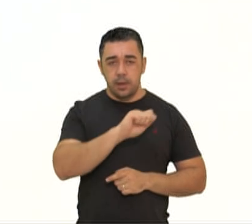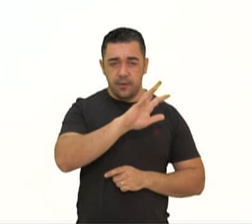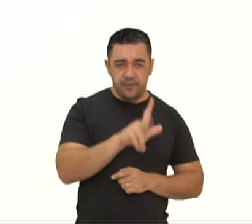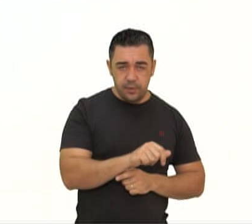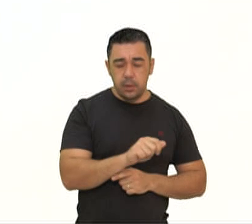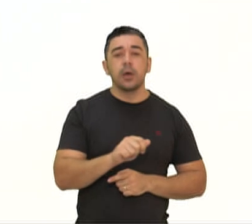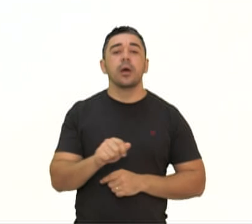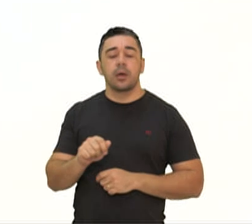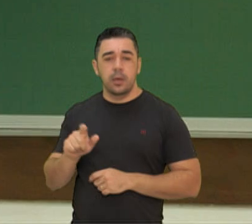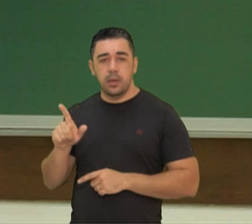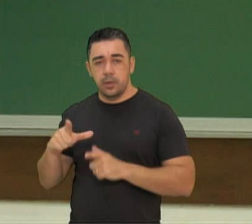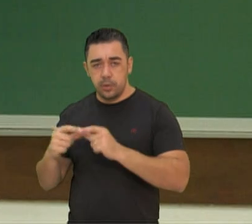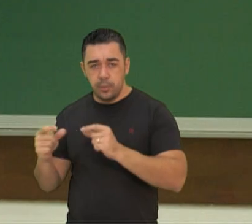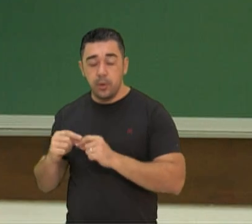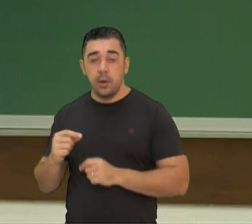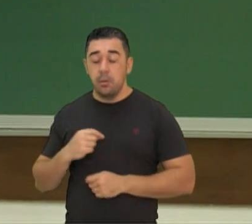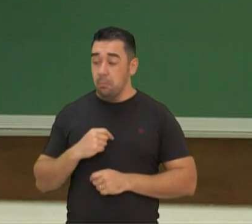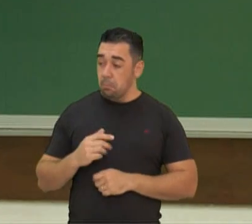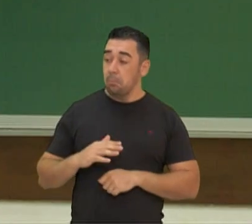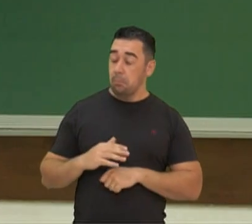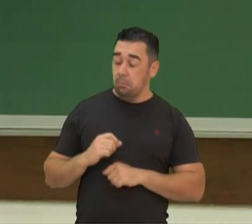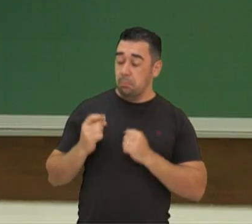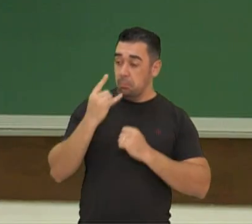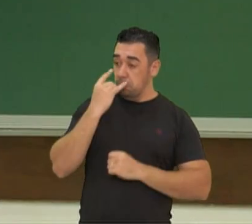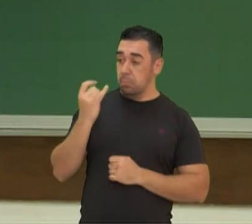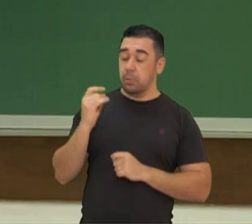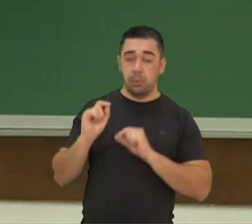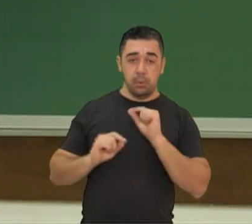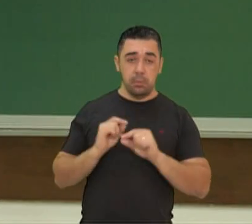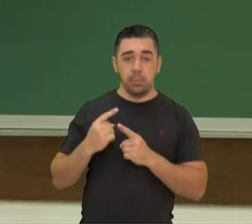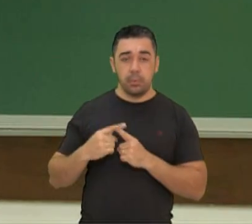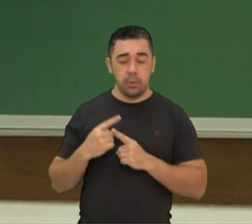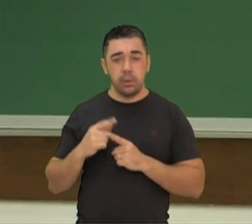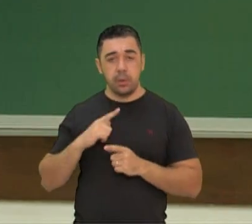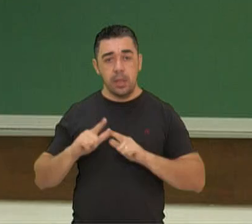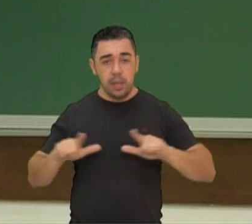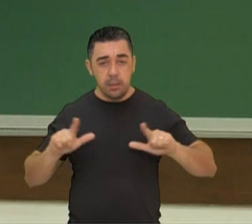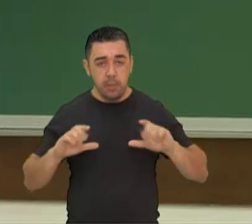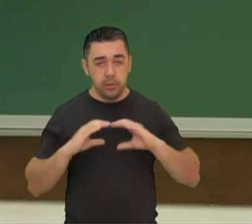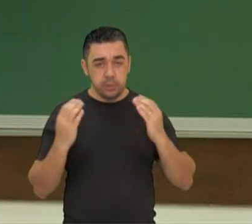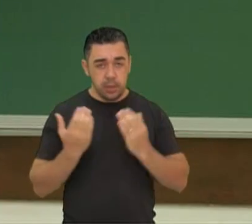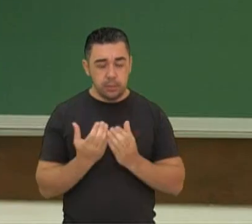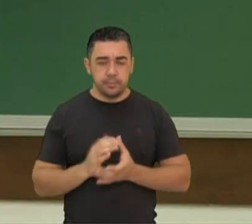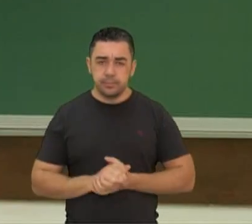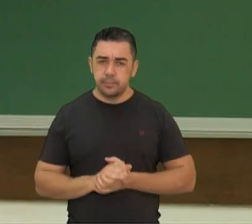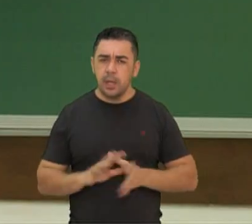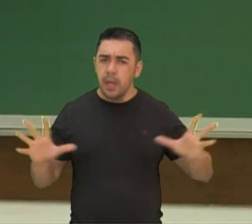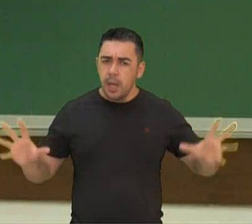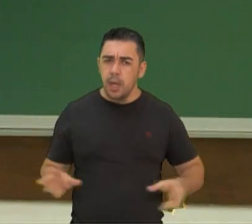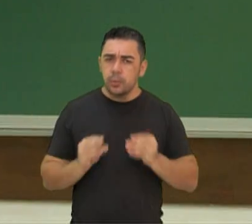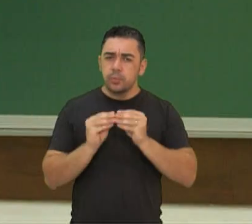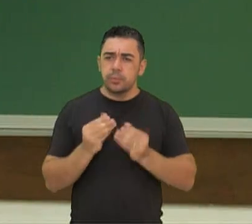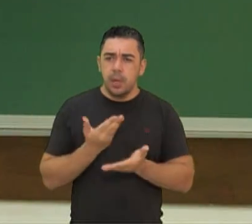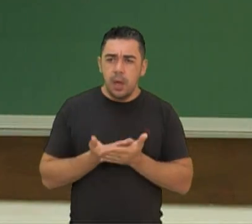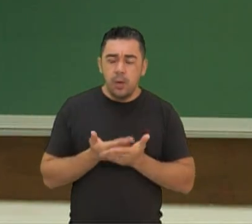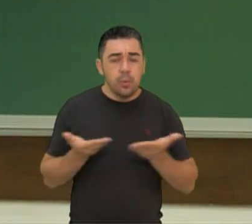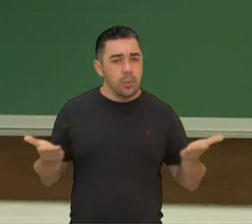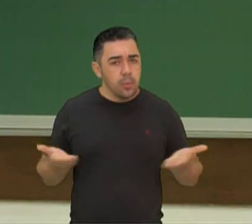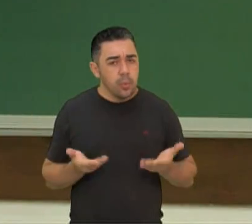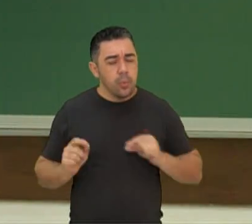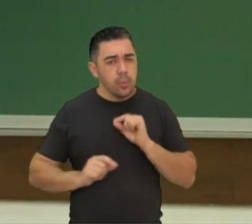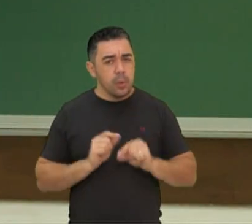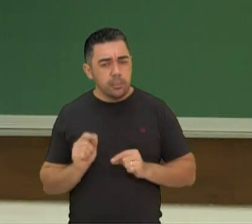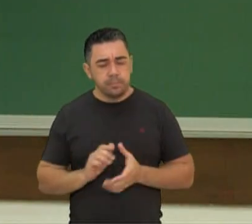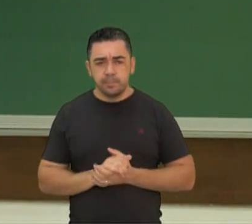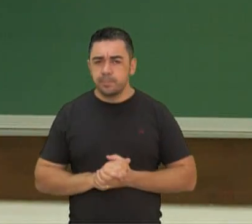Rússia ao limpar estádio após o jogo. Tá? Pessoal, resumindo a nossa aula de hoje,